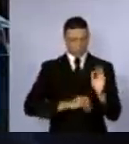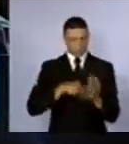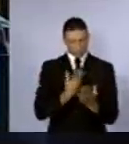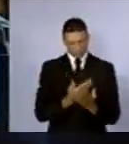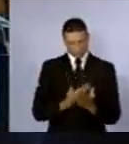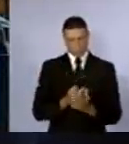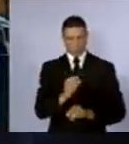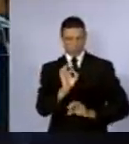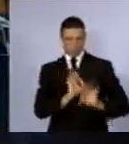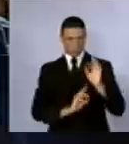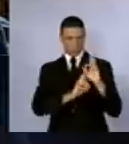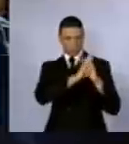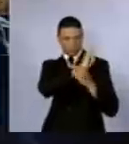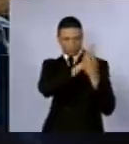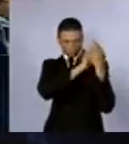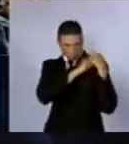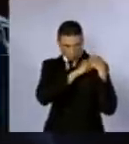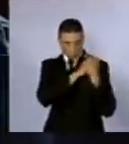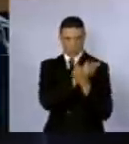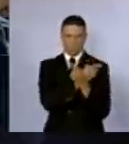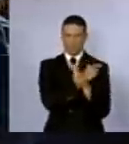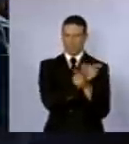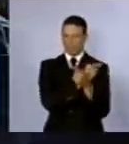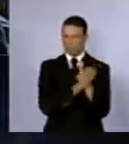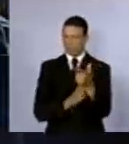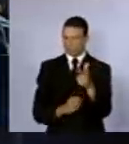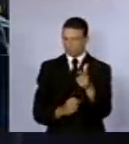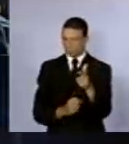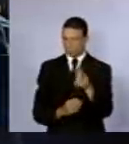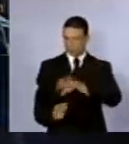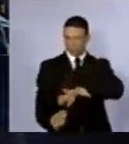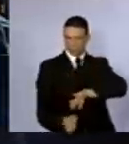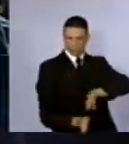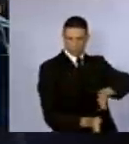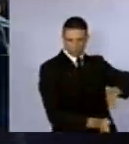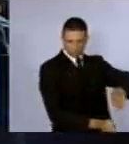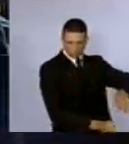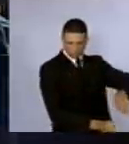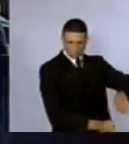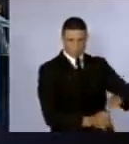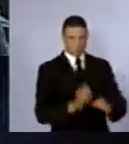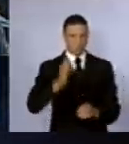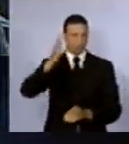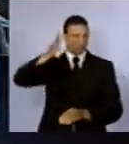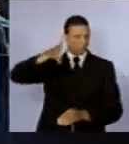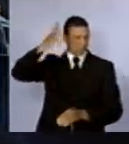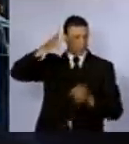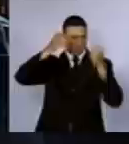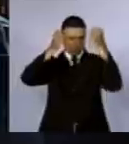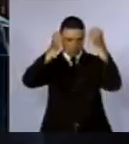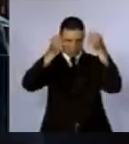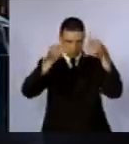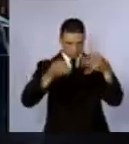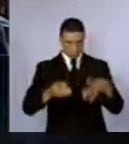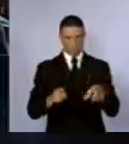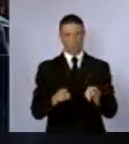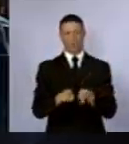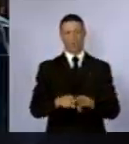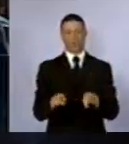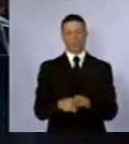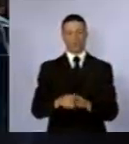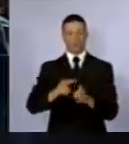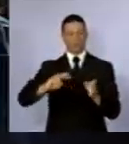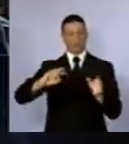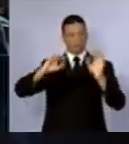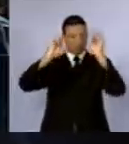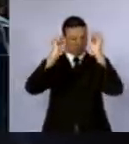na nossa gestão, né. Isso é um fato importante. Um outro conceito que a gente gostaria de deixar bem definido aqui,